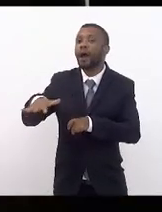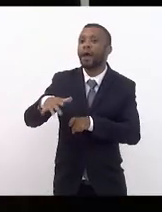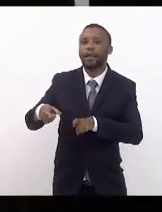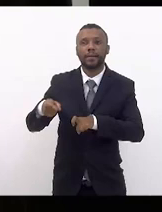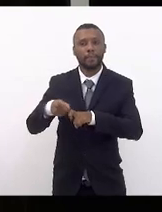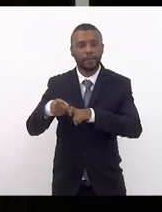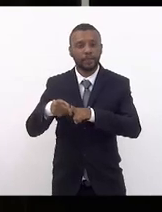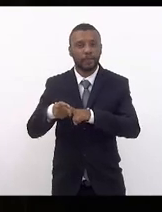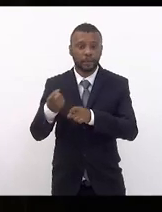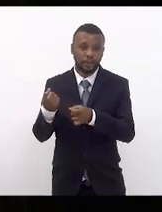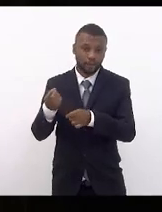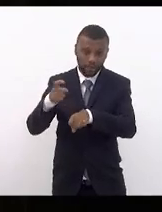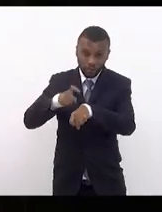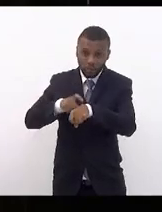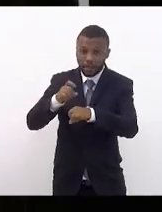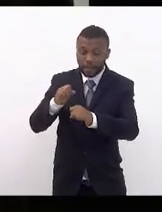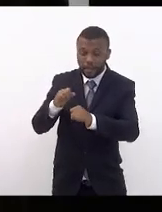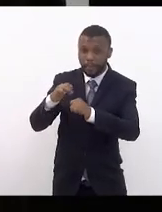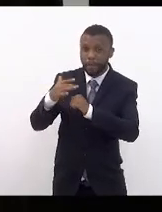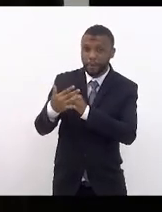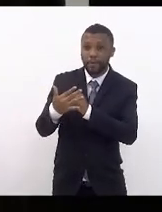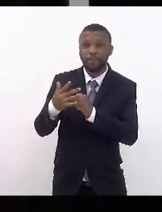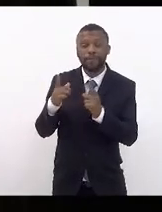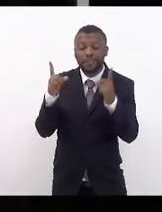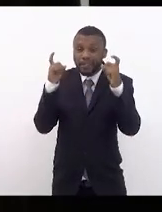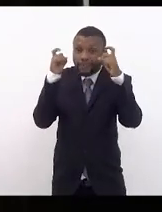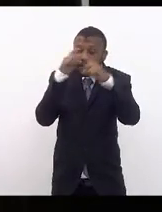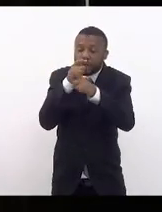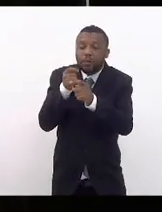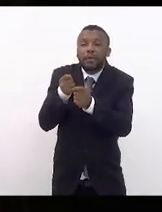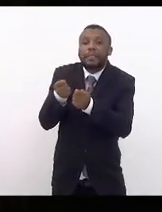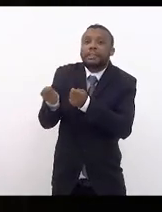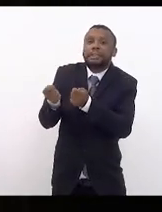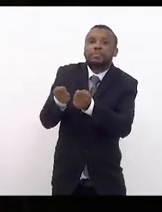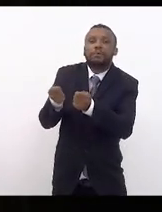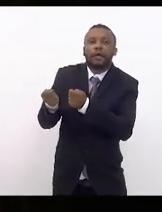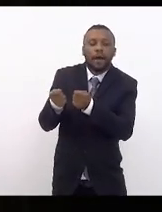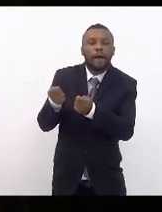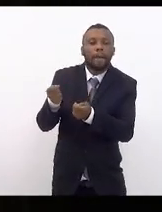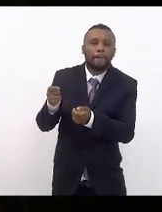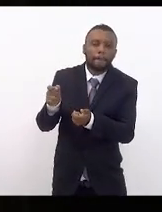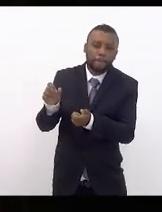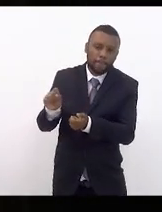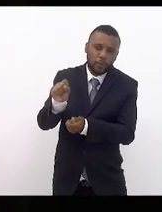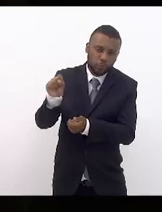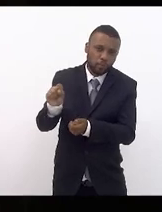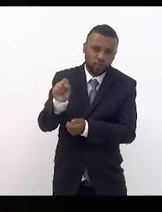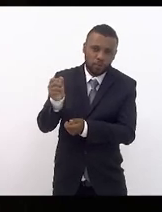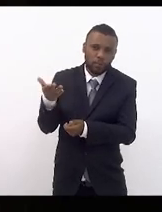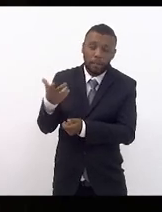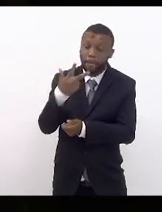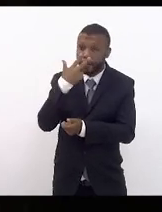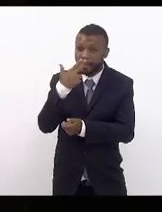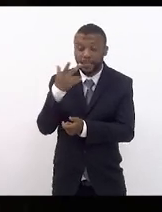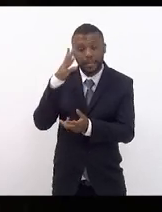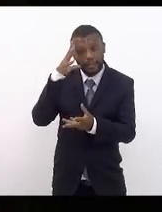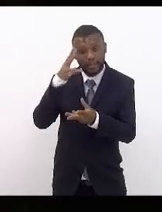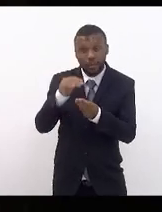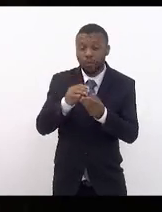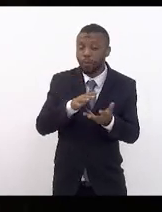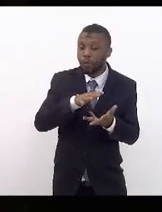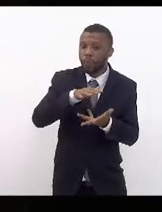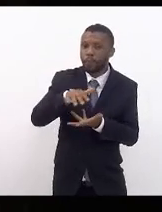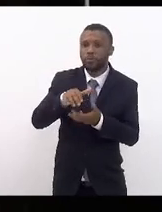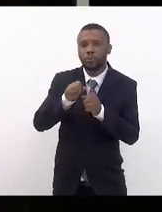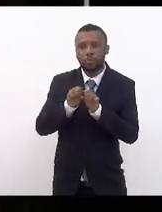Nesta pandemia, foi tão difícil segurar meu sogro, porque parece que ele entendeu que o mundo em